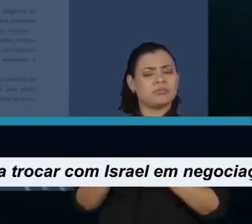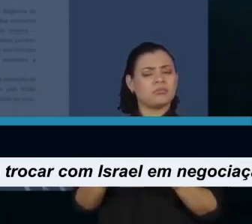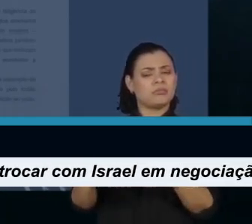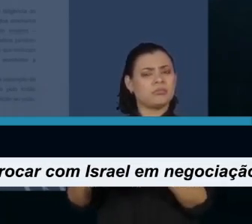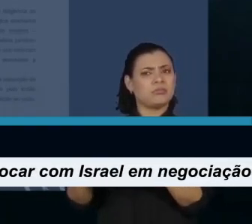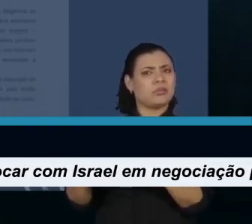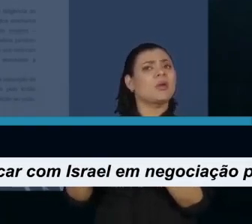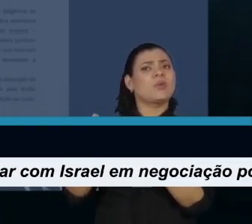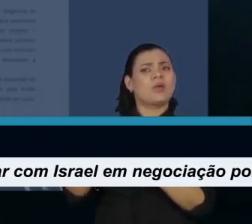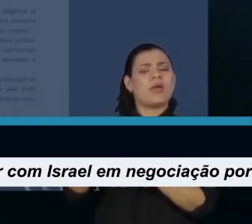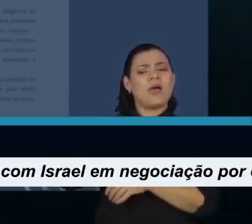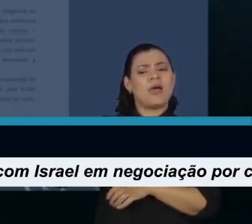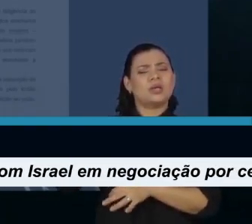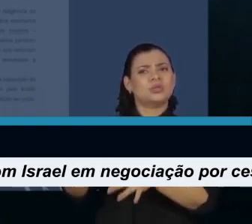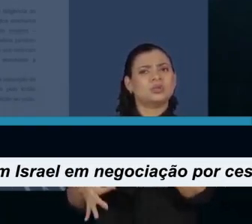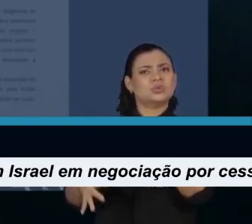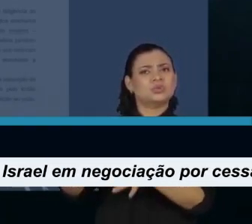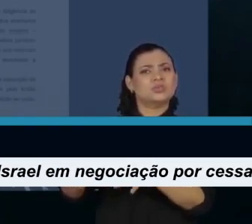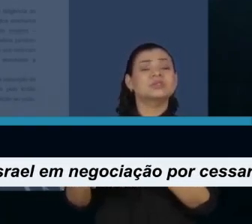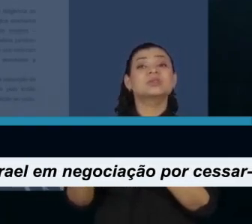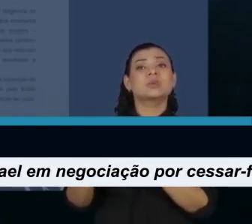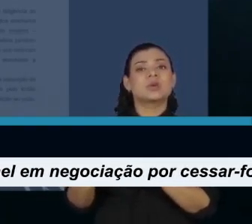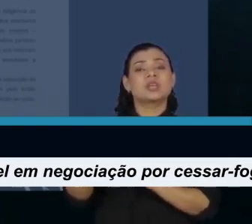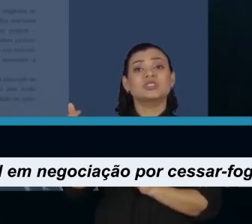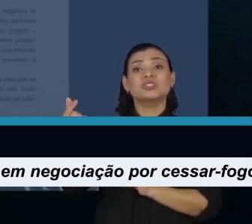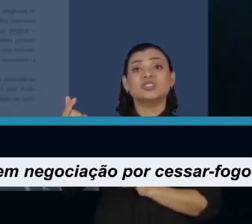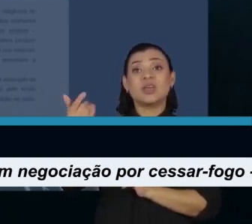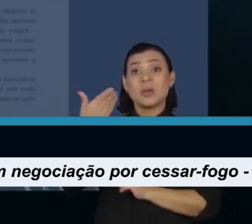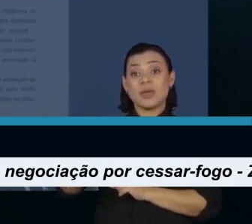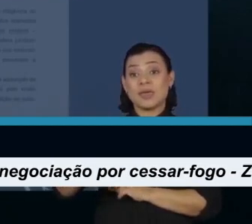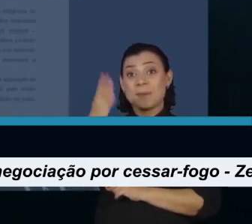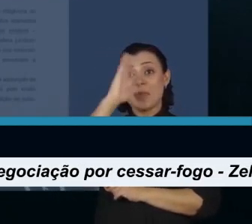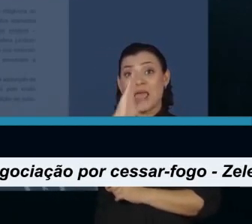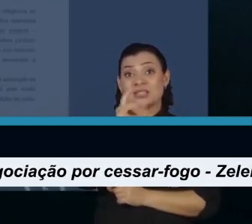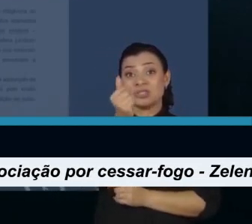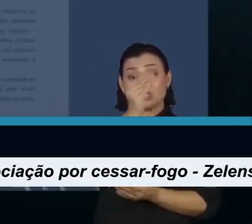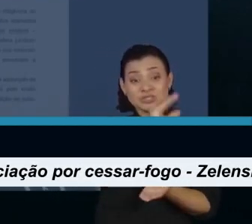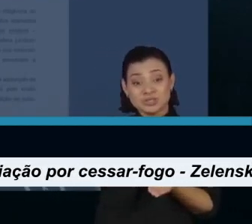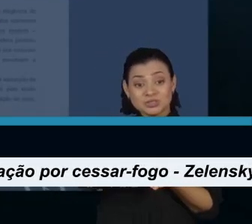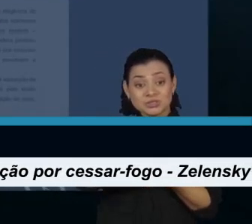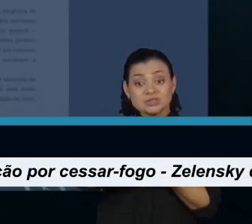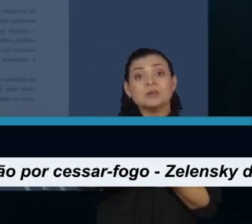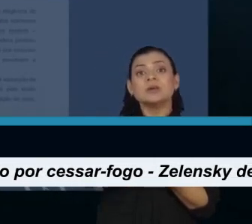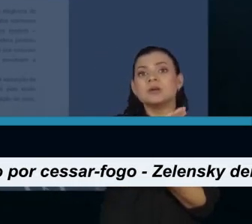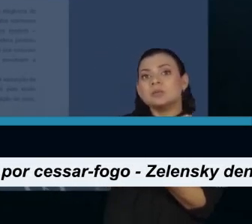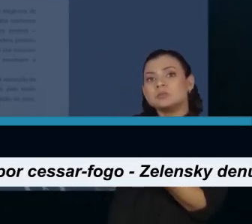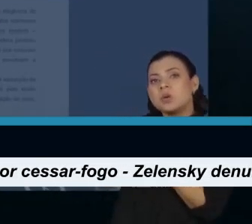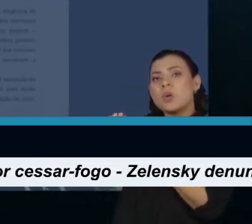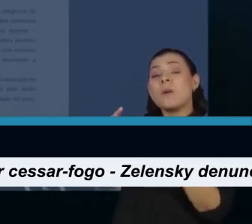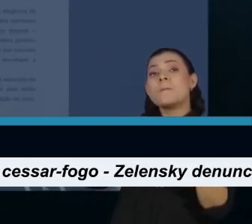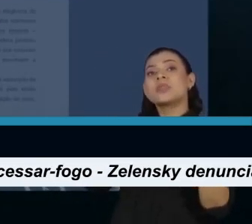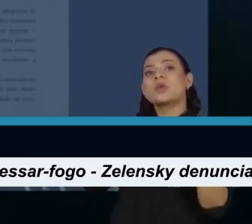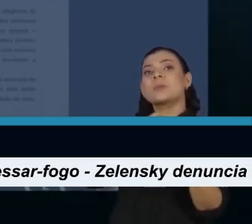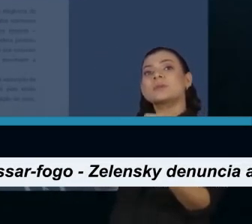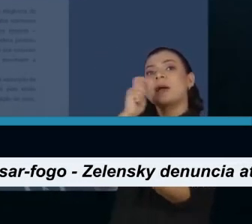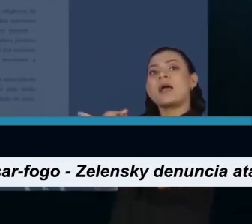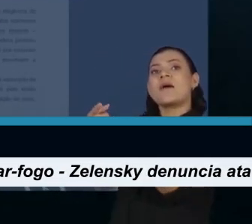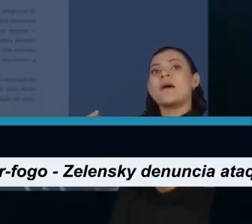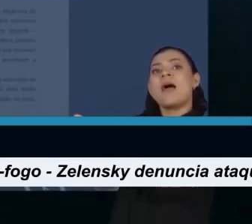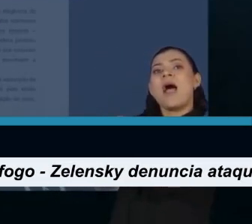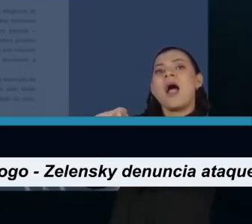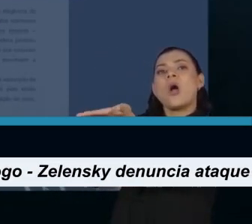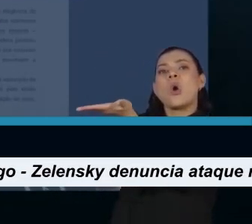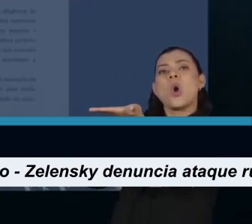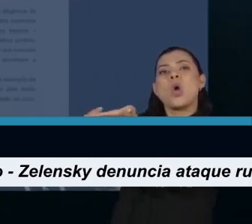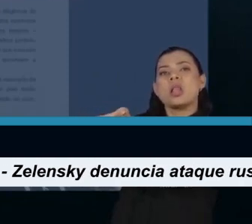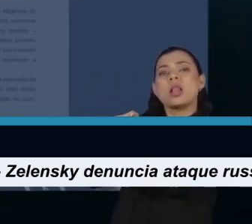sistema de justiça, no sentido de destinar recursos do Brasil para permitir que a Petrobras pagasse acordos no exterior,